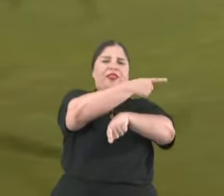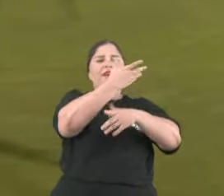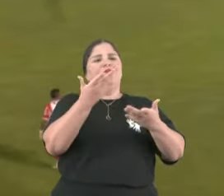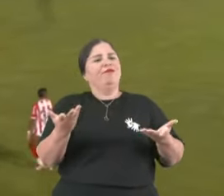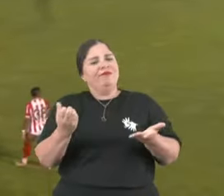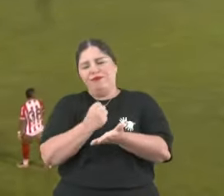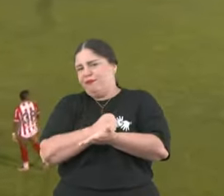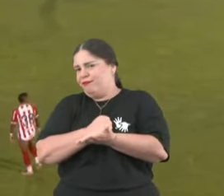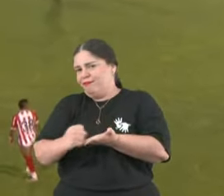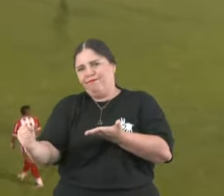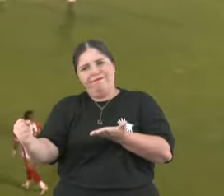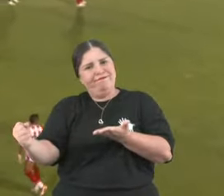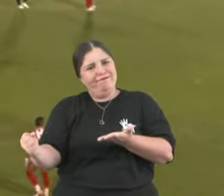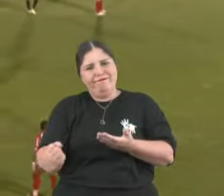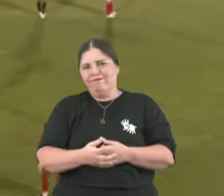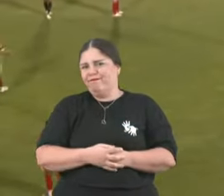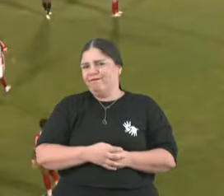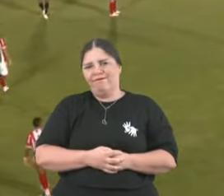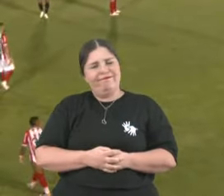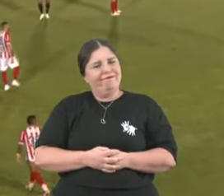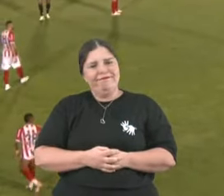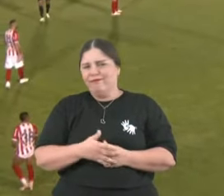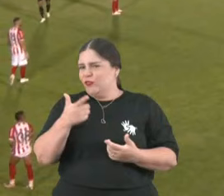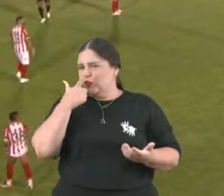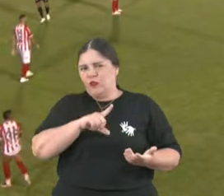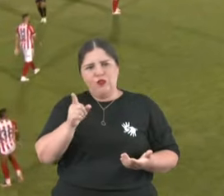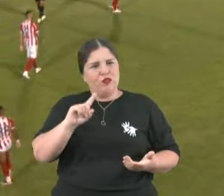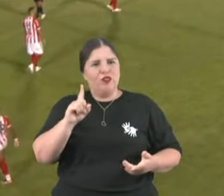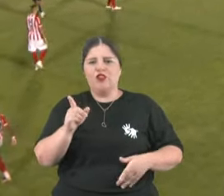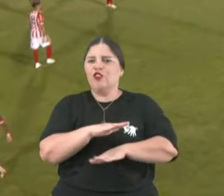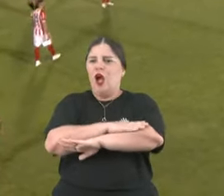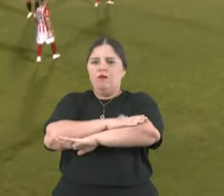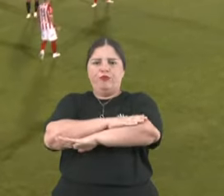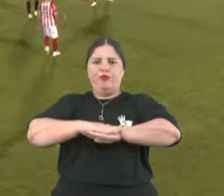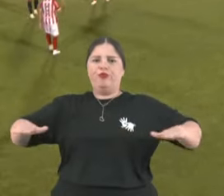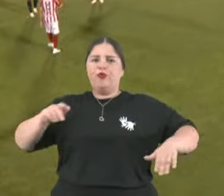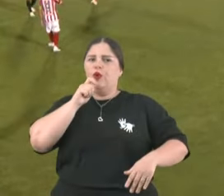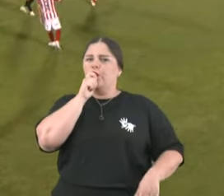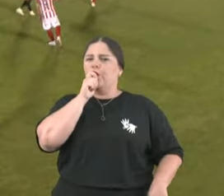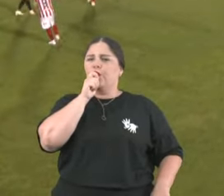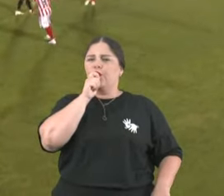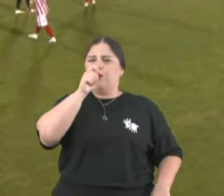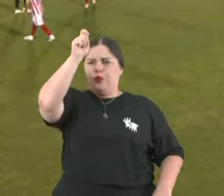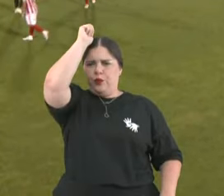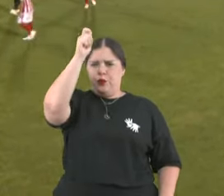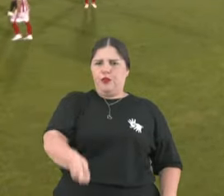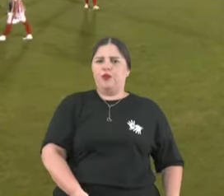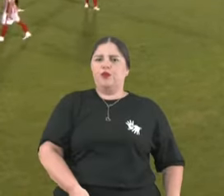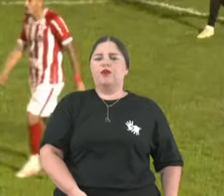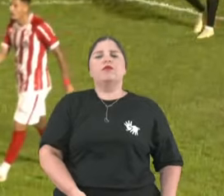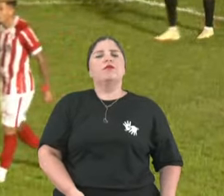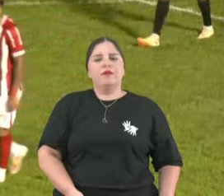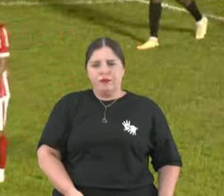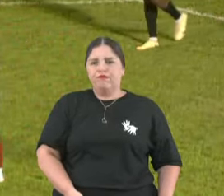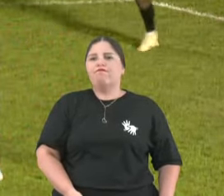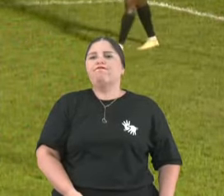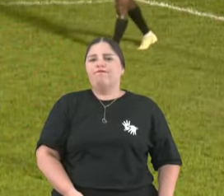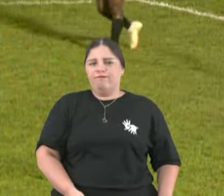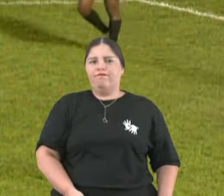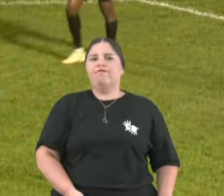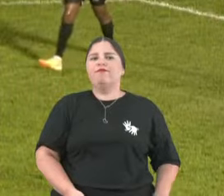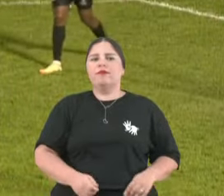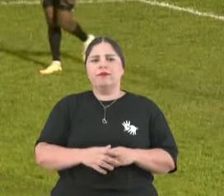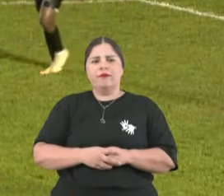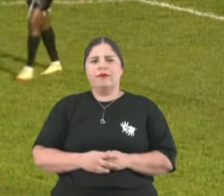nada, porque o pano já havia sido levantado pelo assistente 1, Nailton Júnior de Oliveira. De toda forma, o